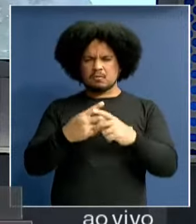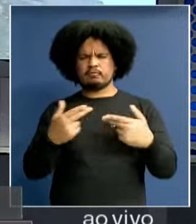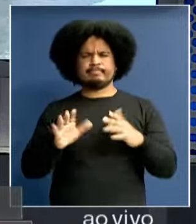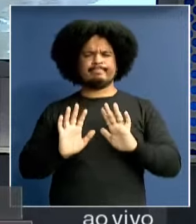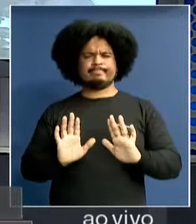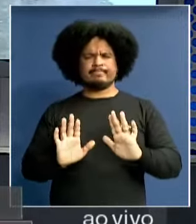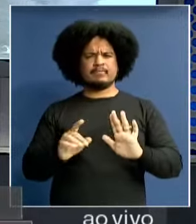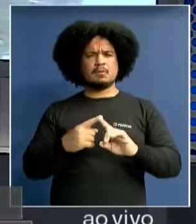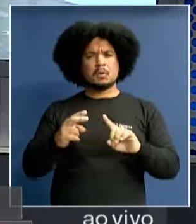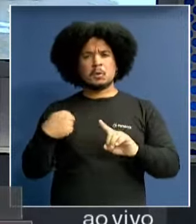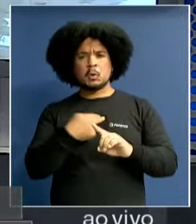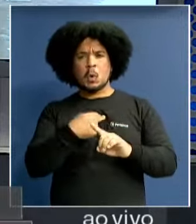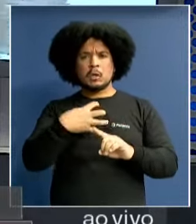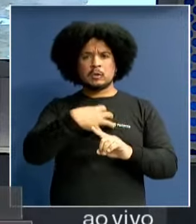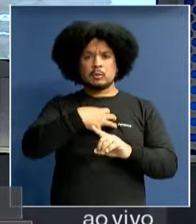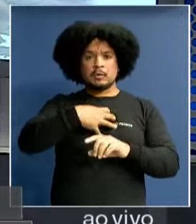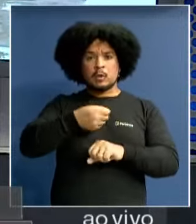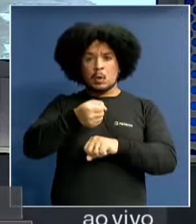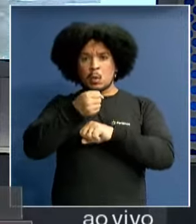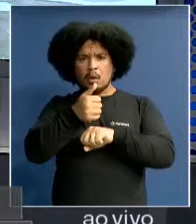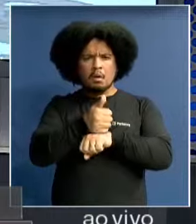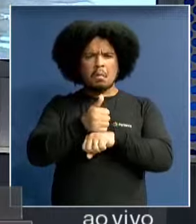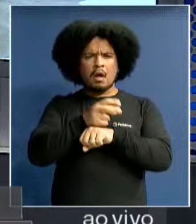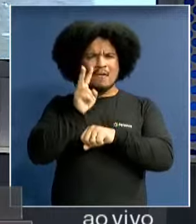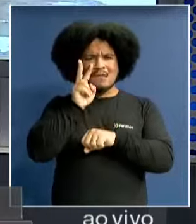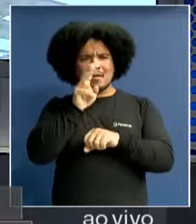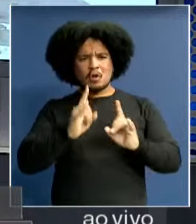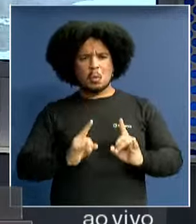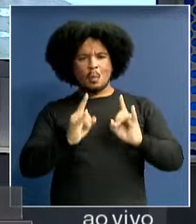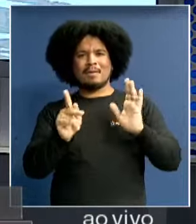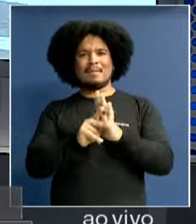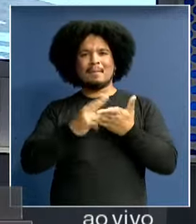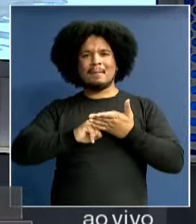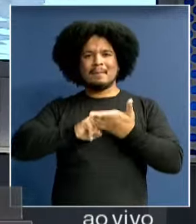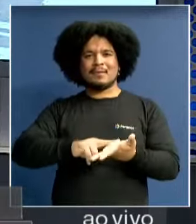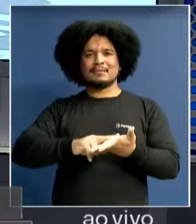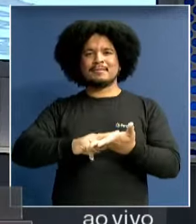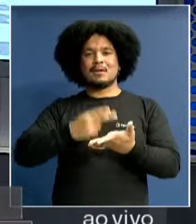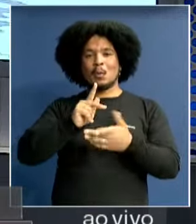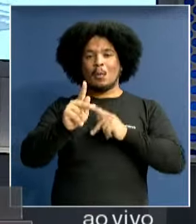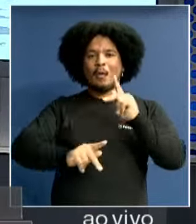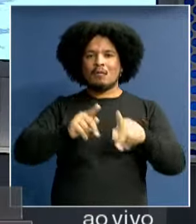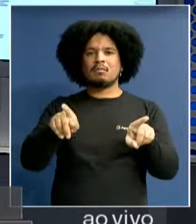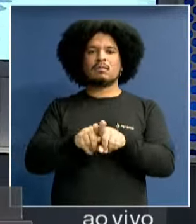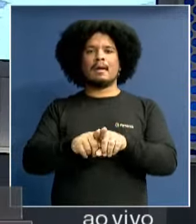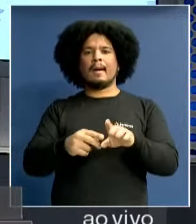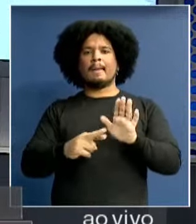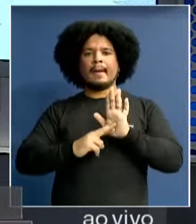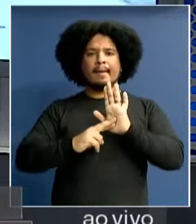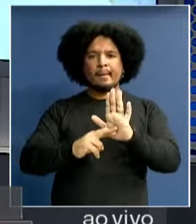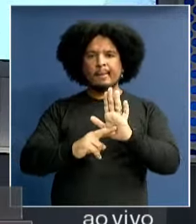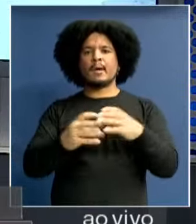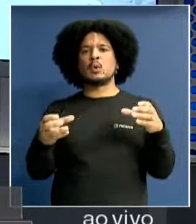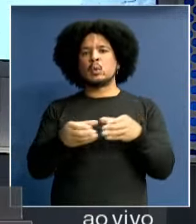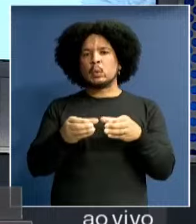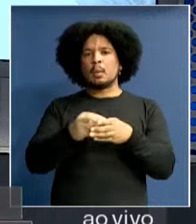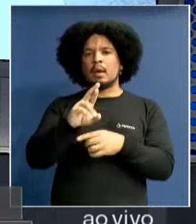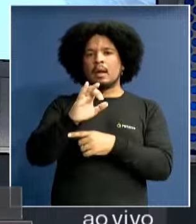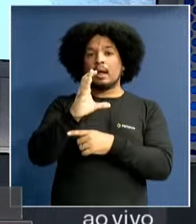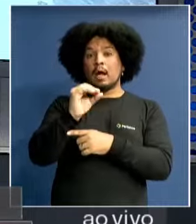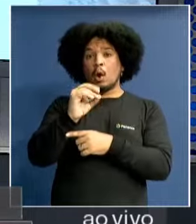que a gente, como jornalista, vendo o prédio do Correio do Povo aqui, que simboliza também o Grupo Record, a Rádio Guaíba, a